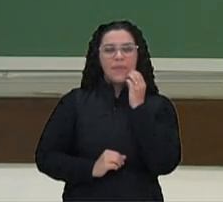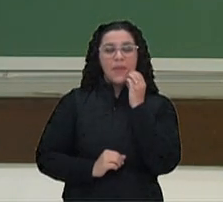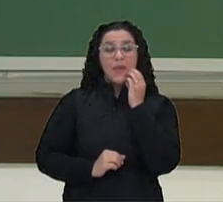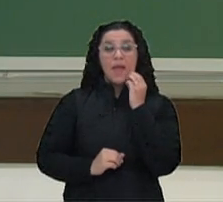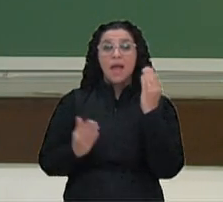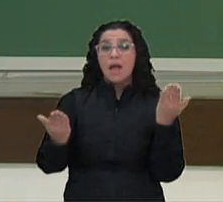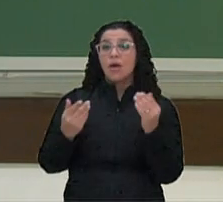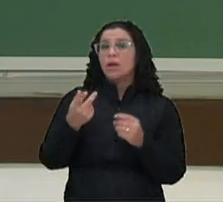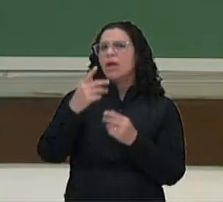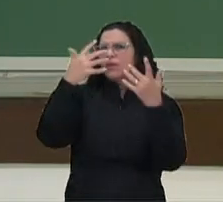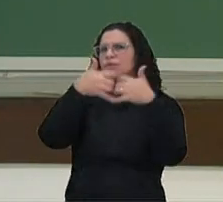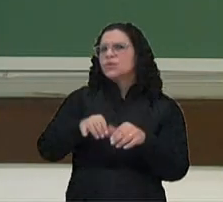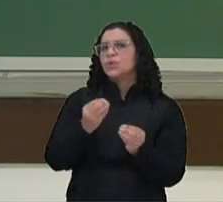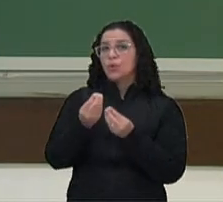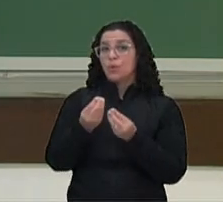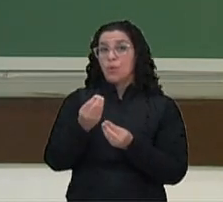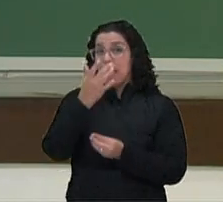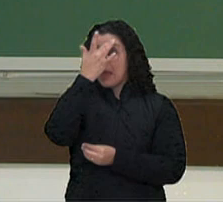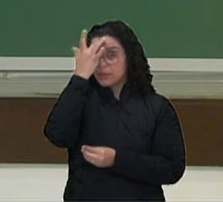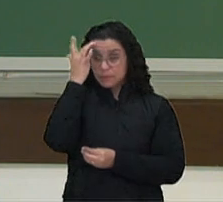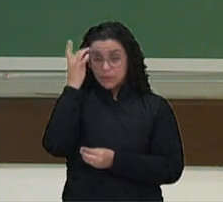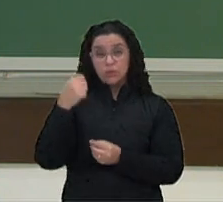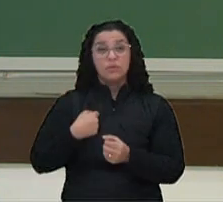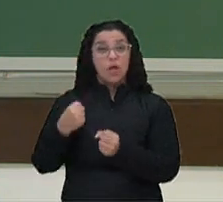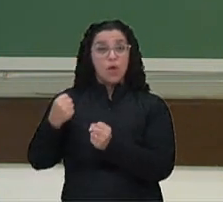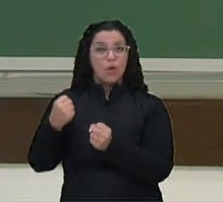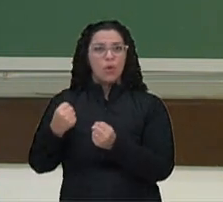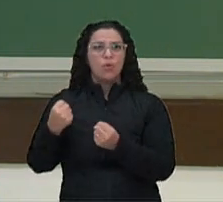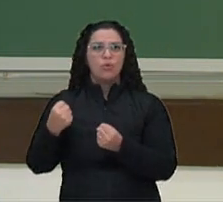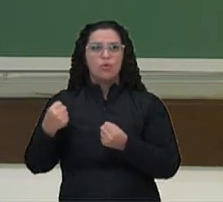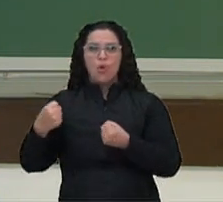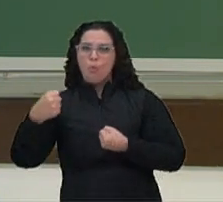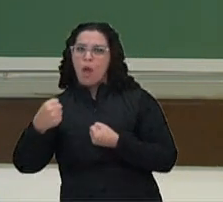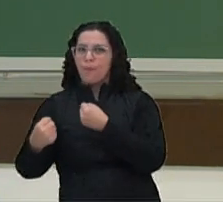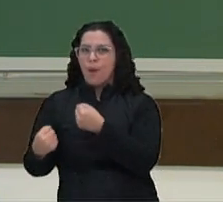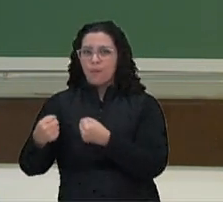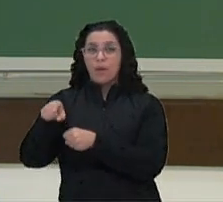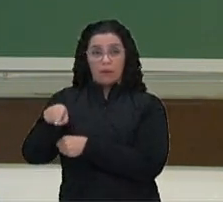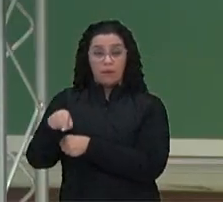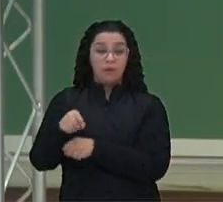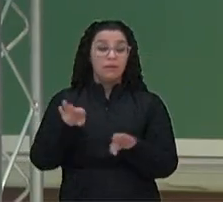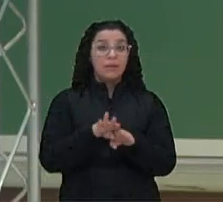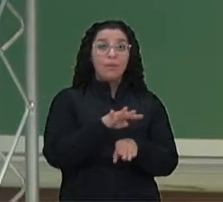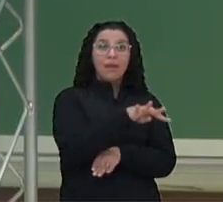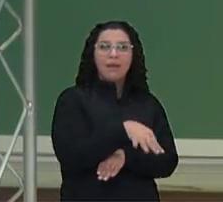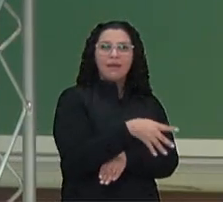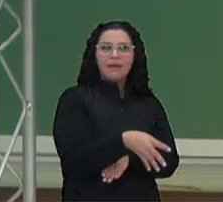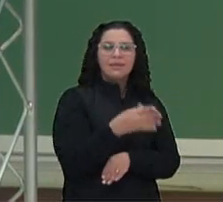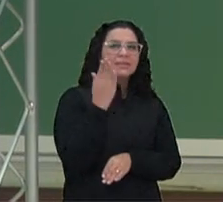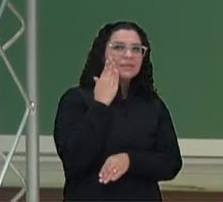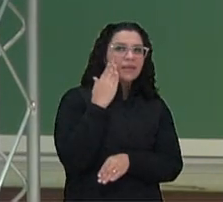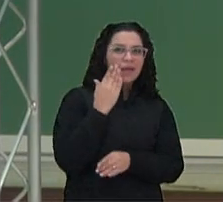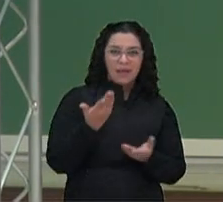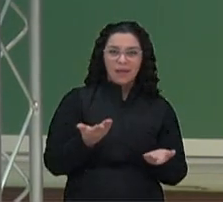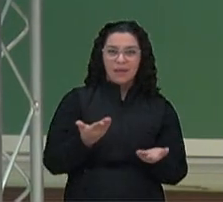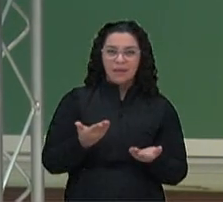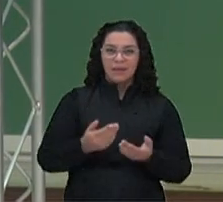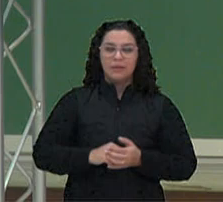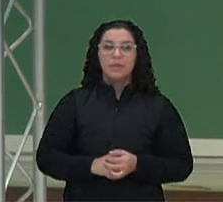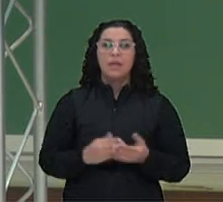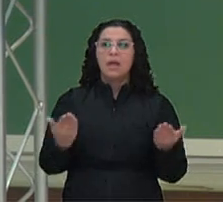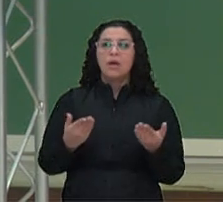Ele funciona mais ou menos assim, os competidores eles lutam e eles jogam o board game, né, o